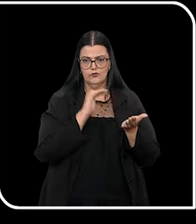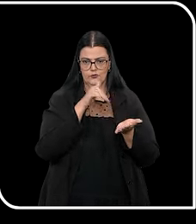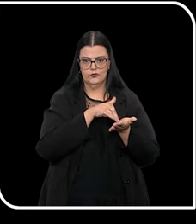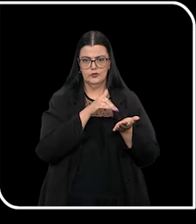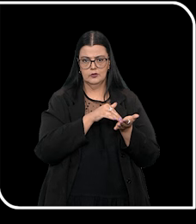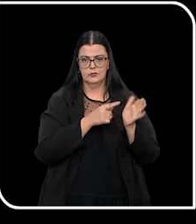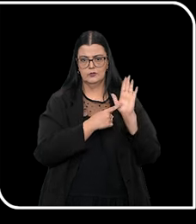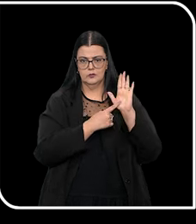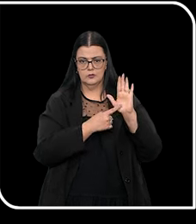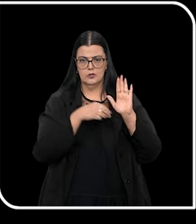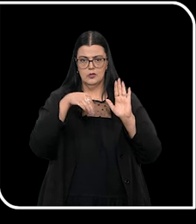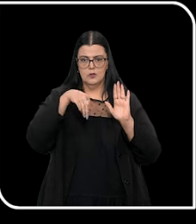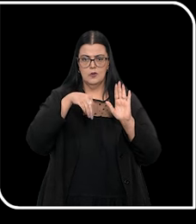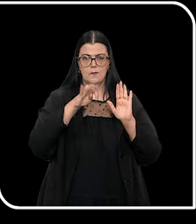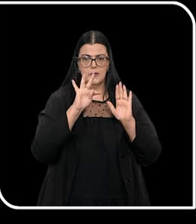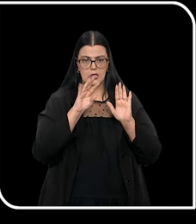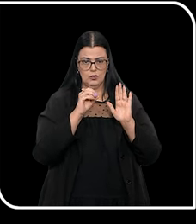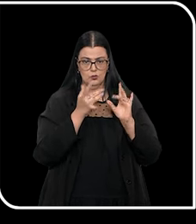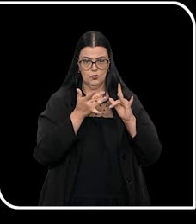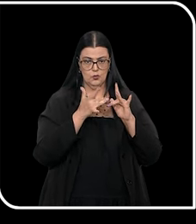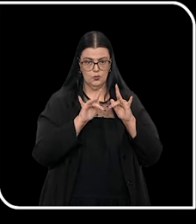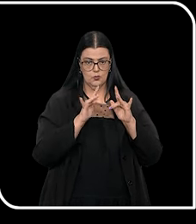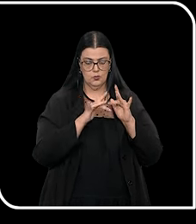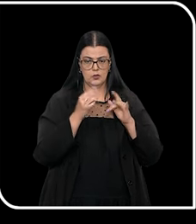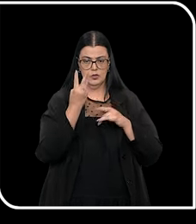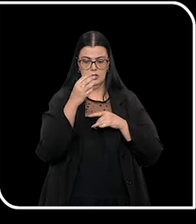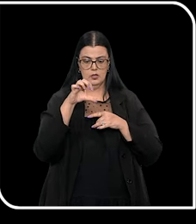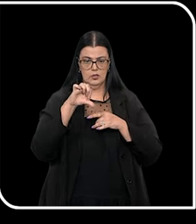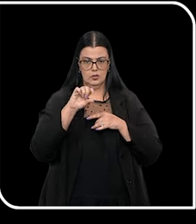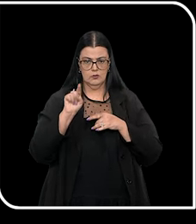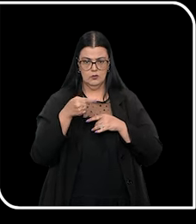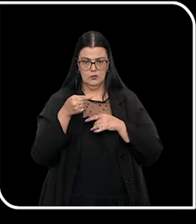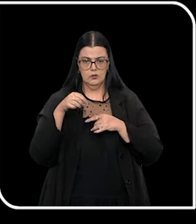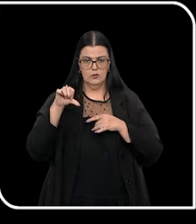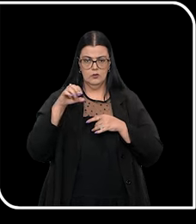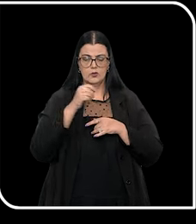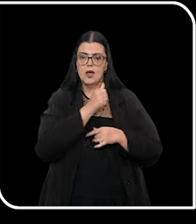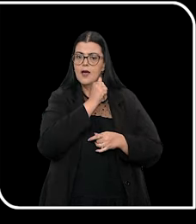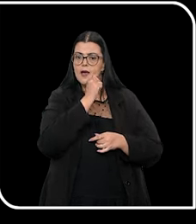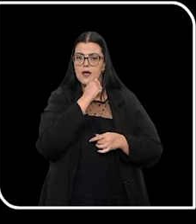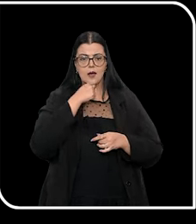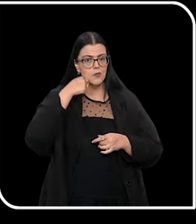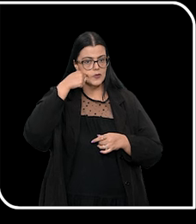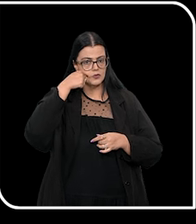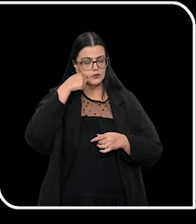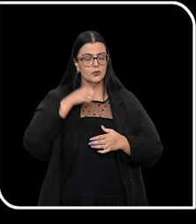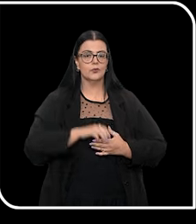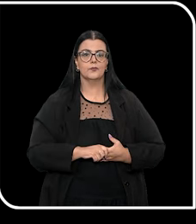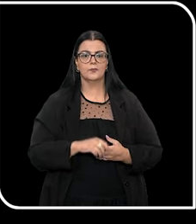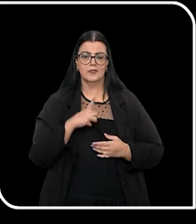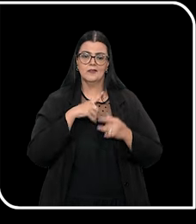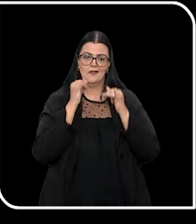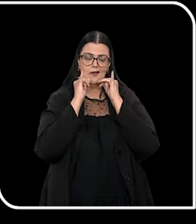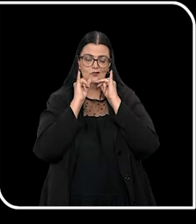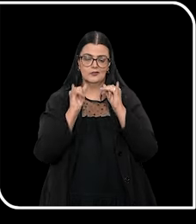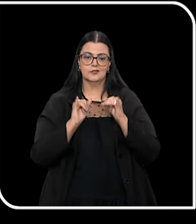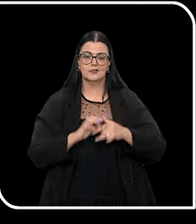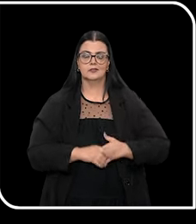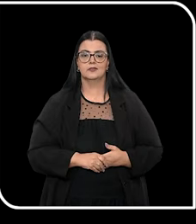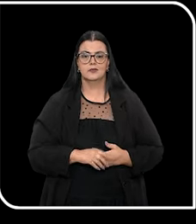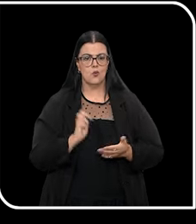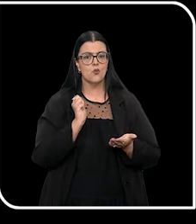vocês no final ele chama o mito do capacitismo ele tá R 39,90 na Amazon eu não ganho nada para fazer propaganda mas